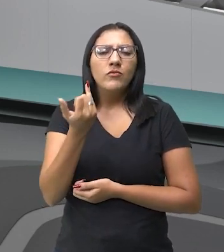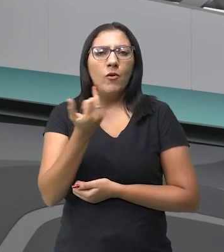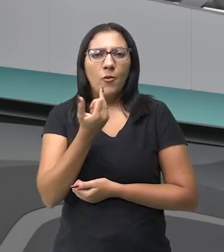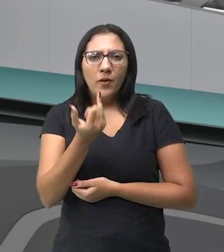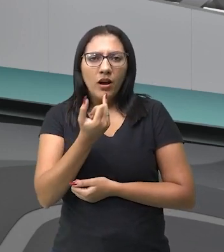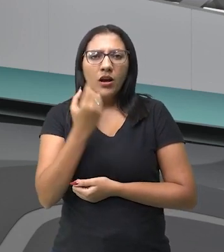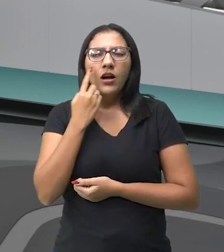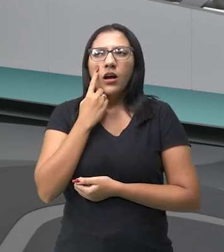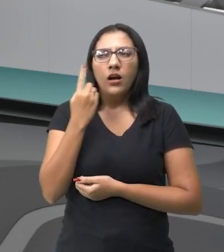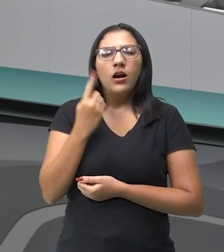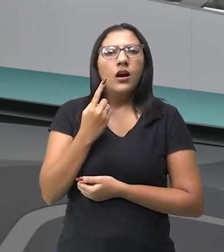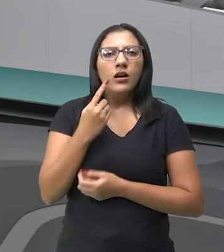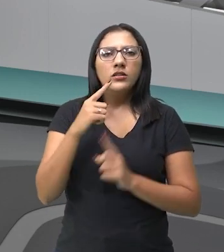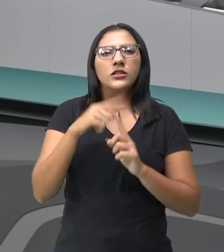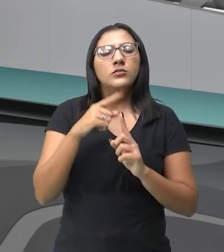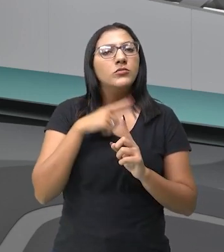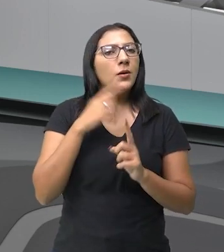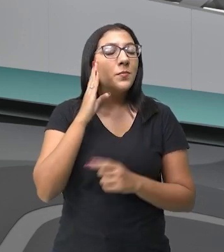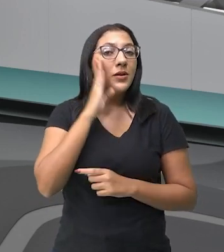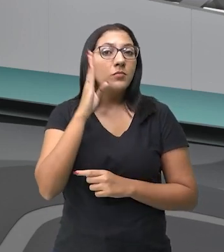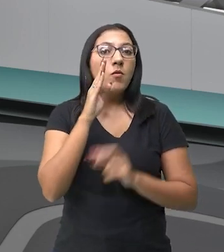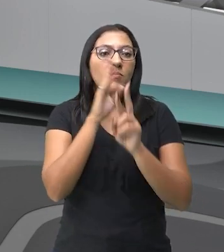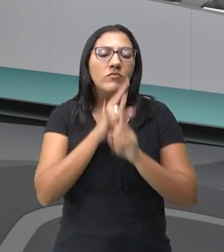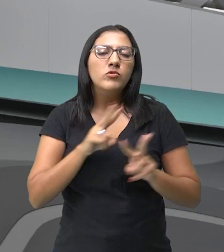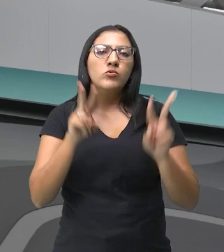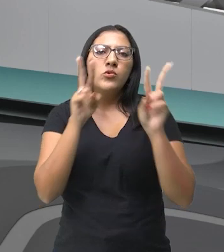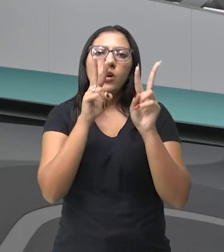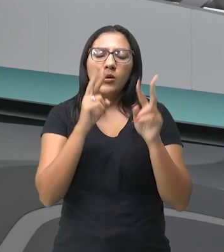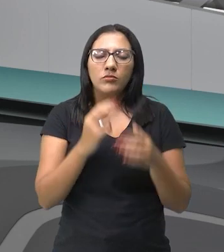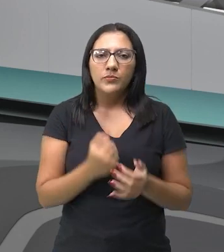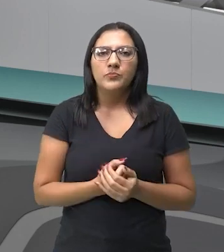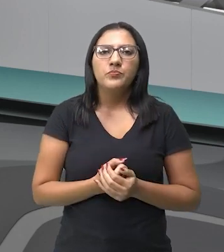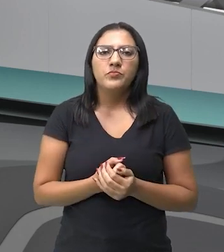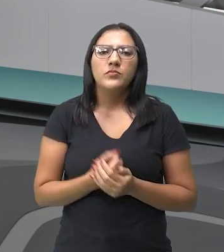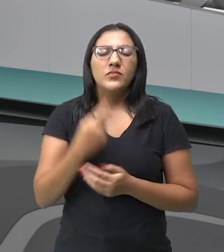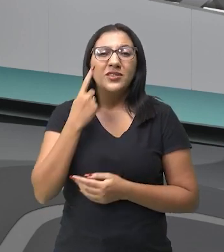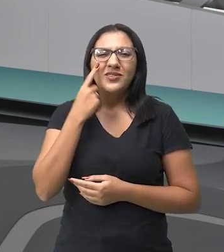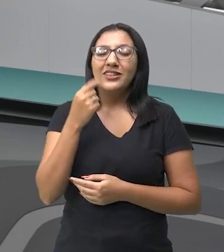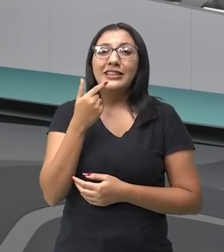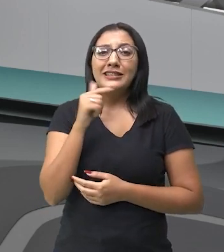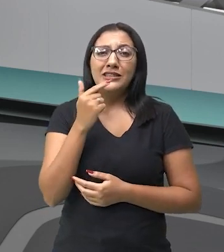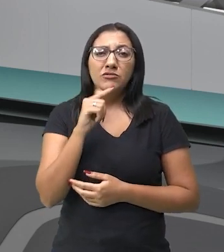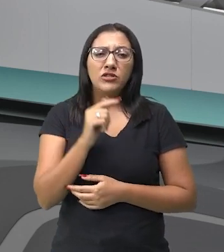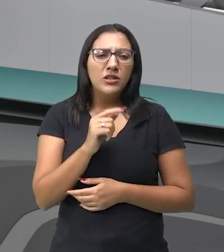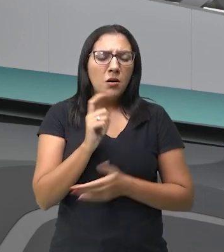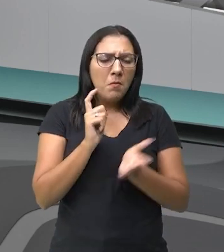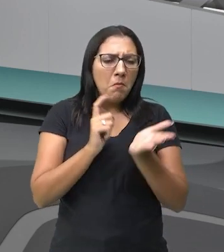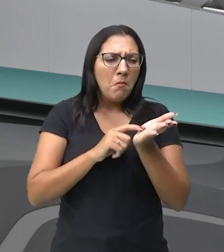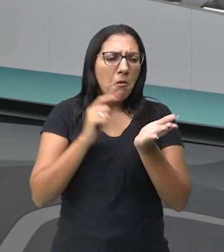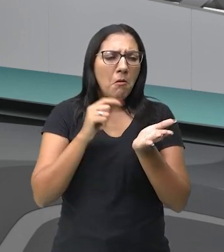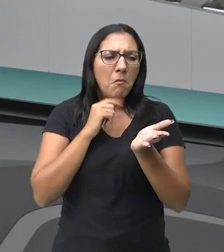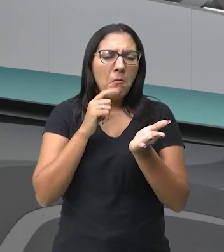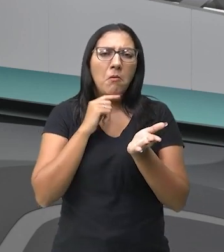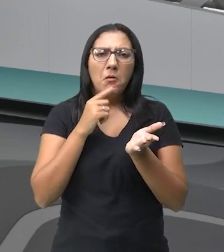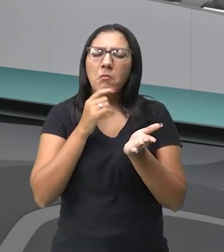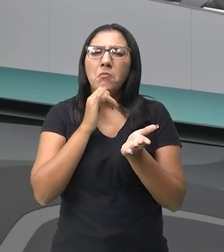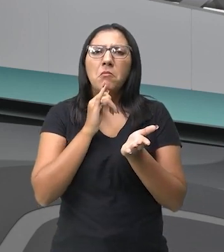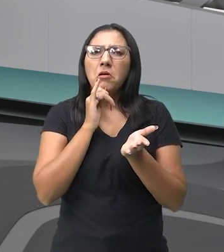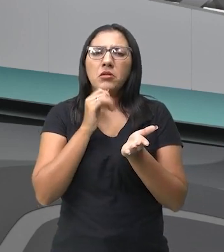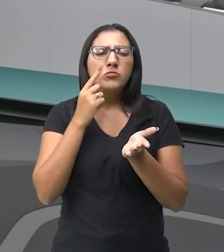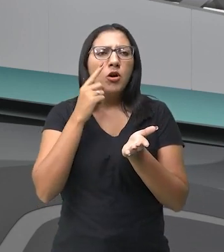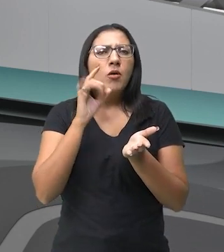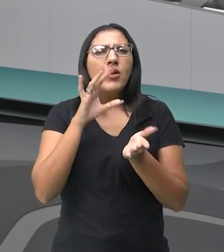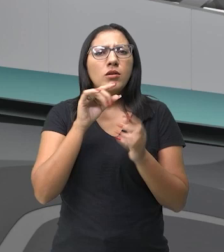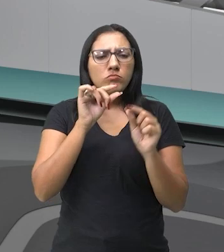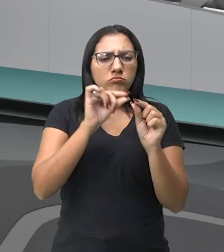desse texto aqui vem pelo visual? Por mais que eu não tivesse acesso aos dados numéricos exatos, só de